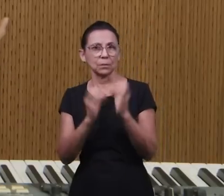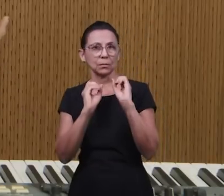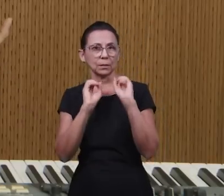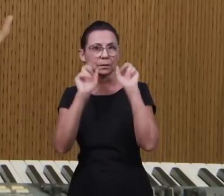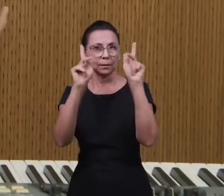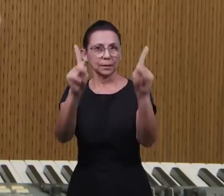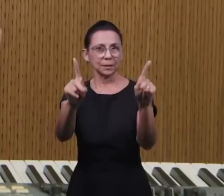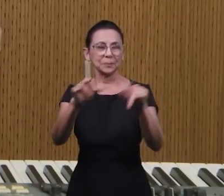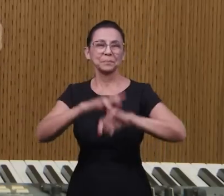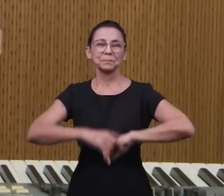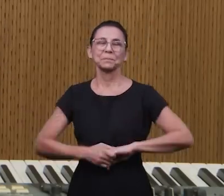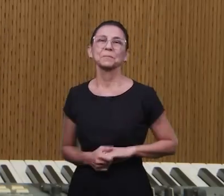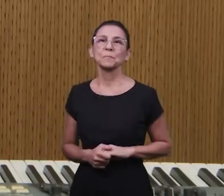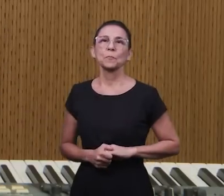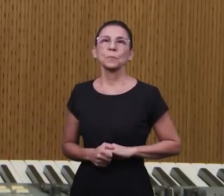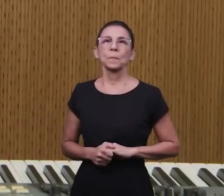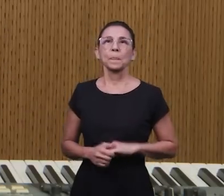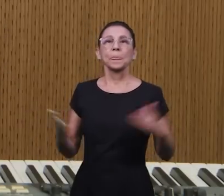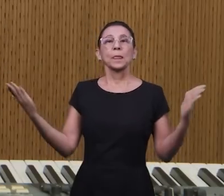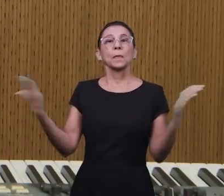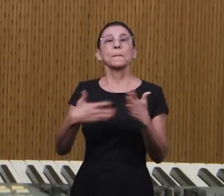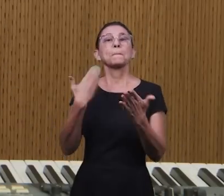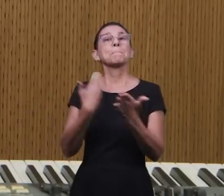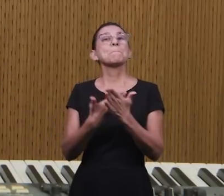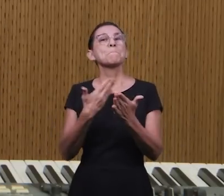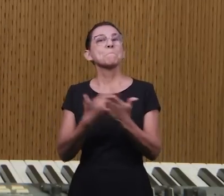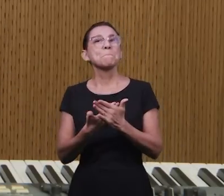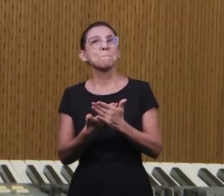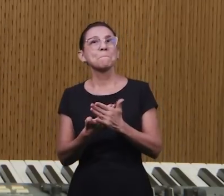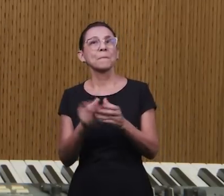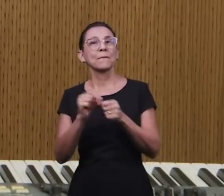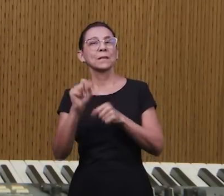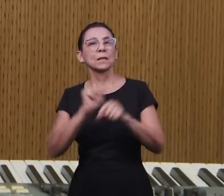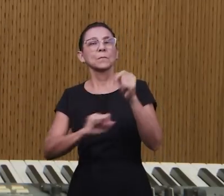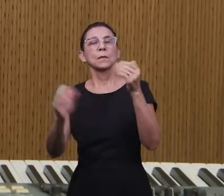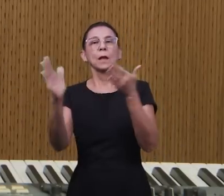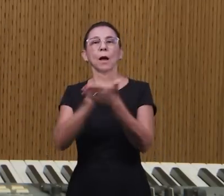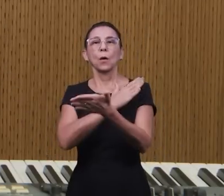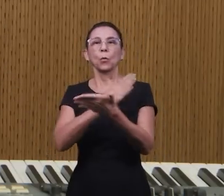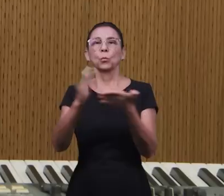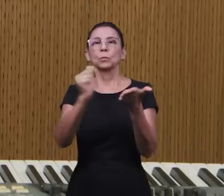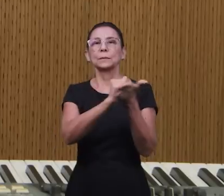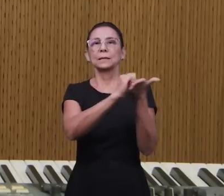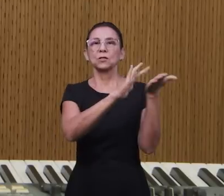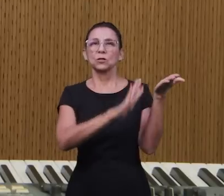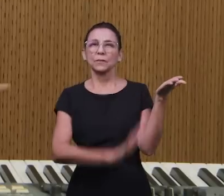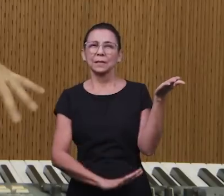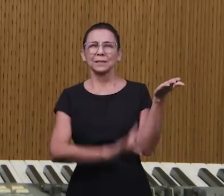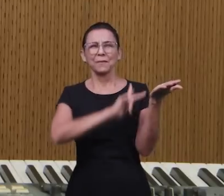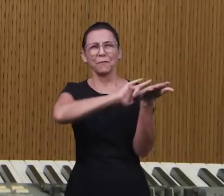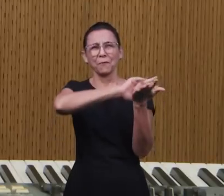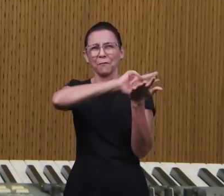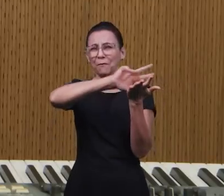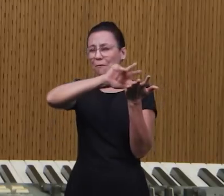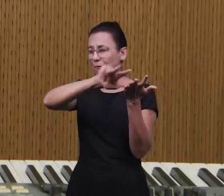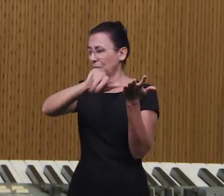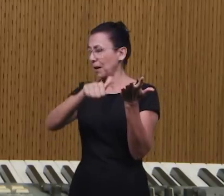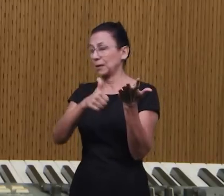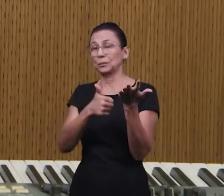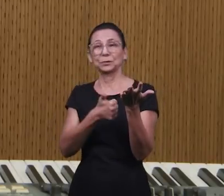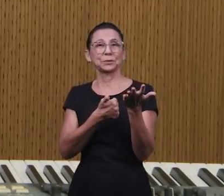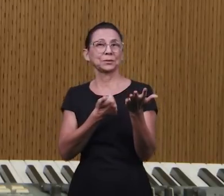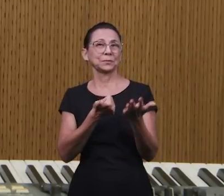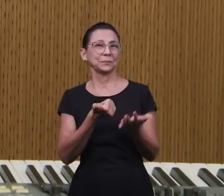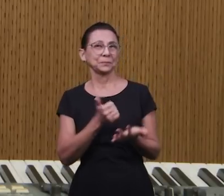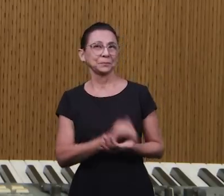tivemos anteriormente, ok? Então, nessa aula de hoje, nós fizemos alguns exercícios e existem vários